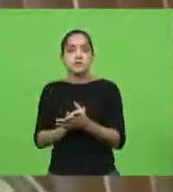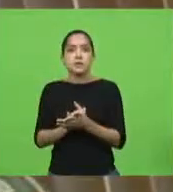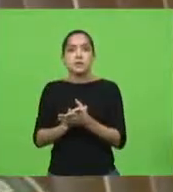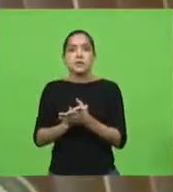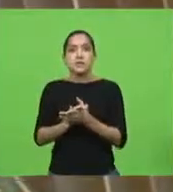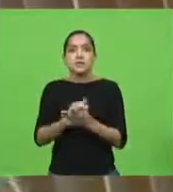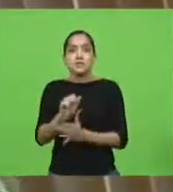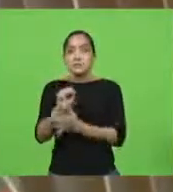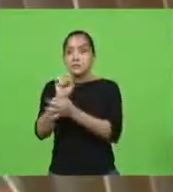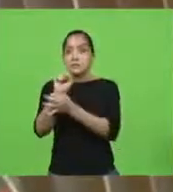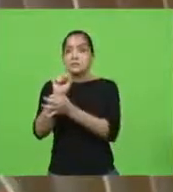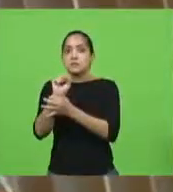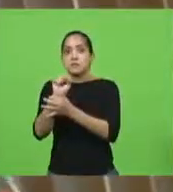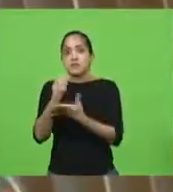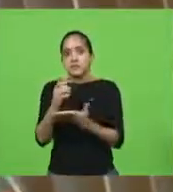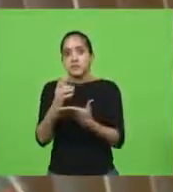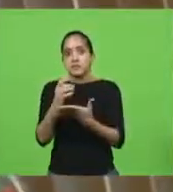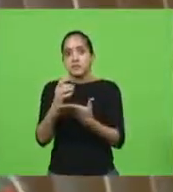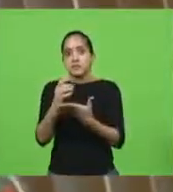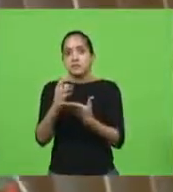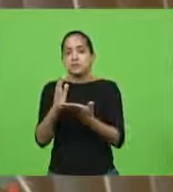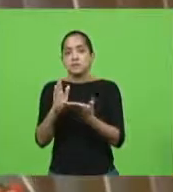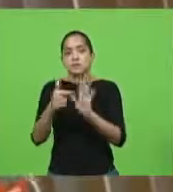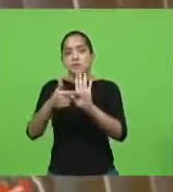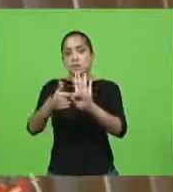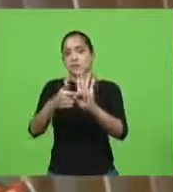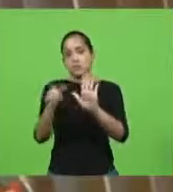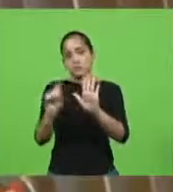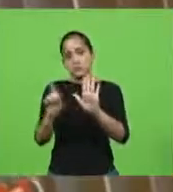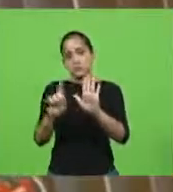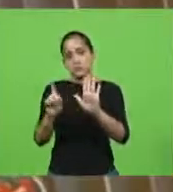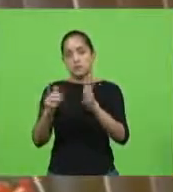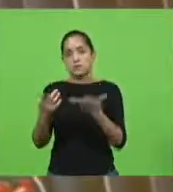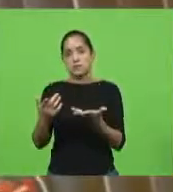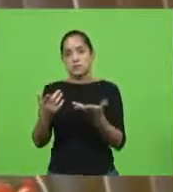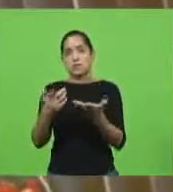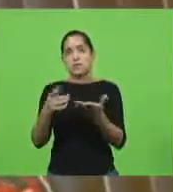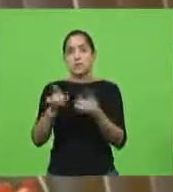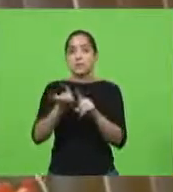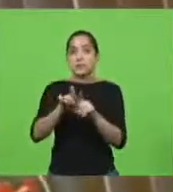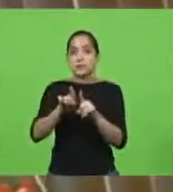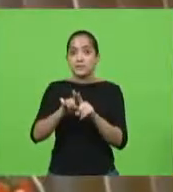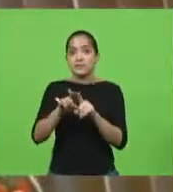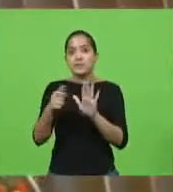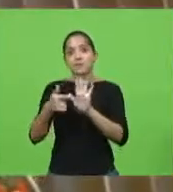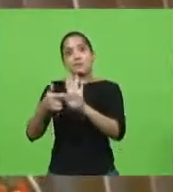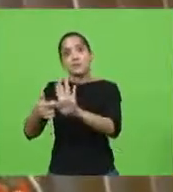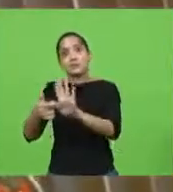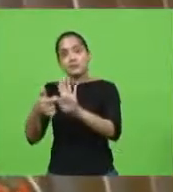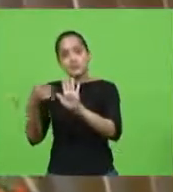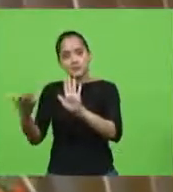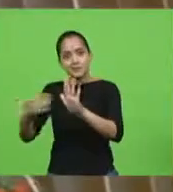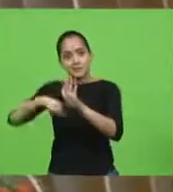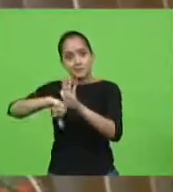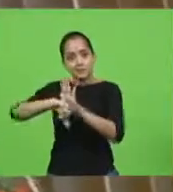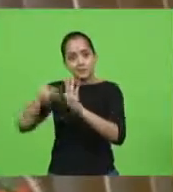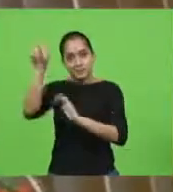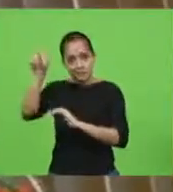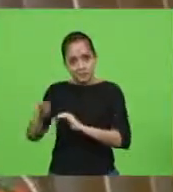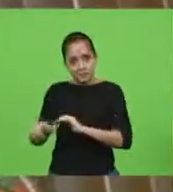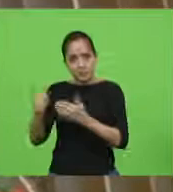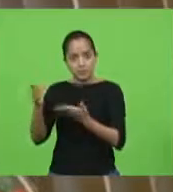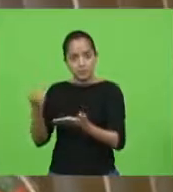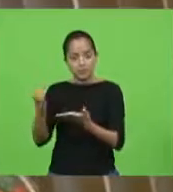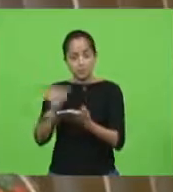e resguardado esses números, né? Para também não dar o ouro para o bandido, né? Mas a senhora pode ter a